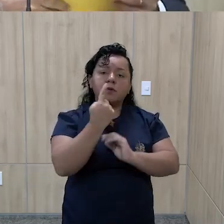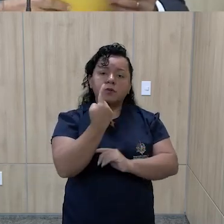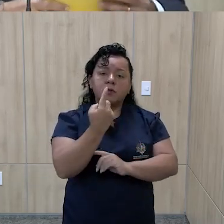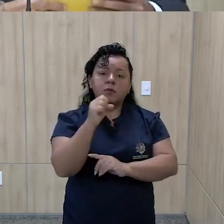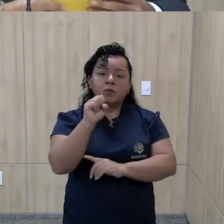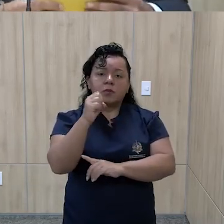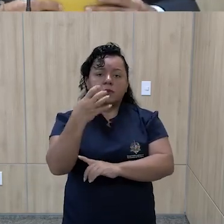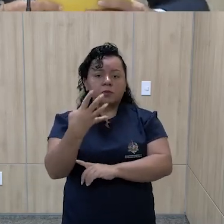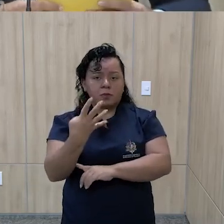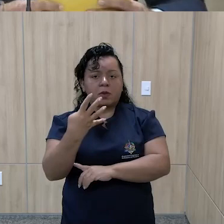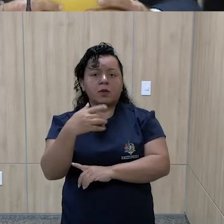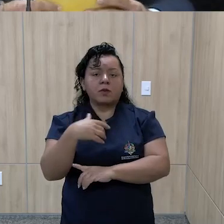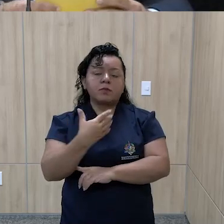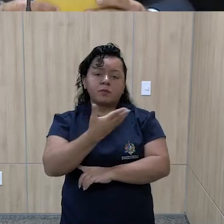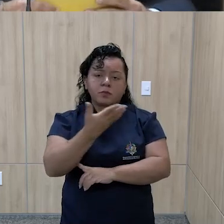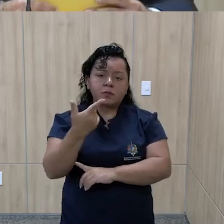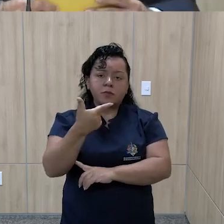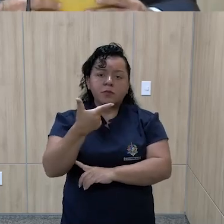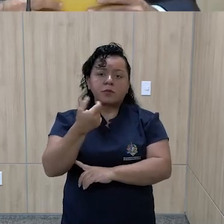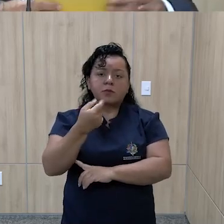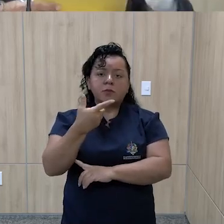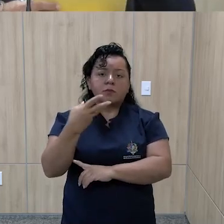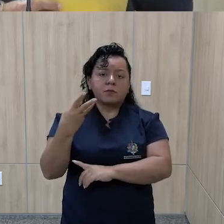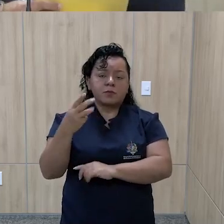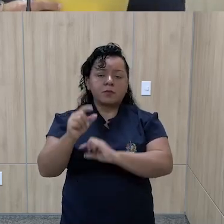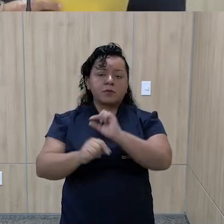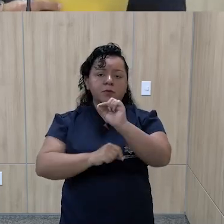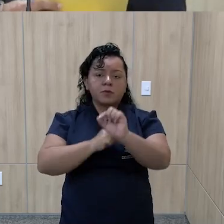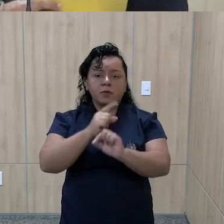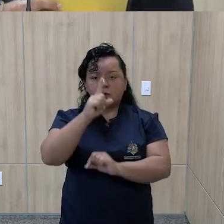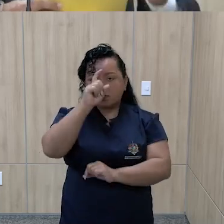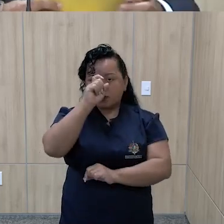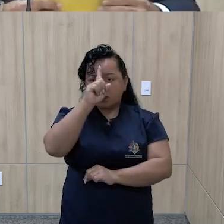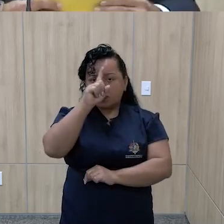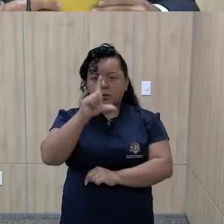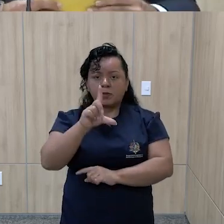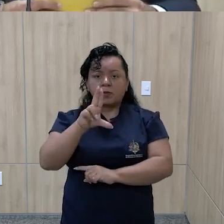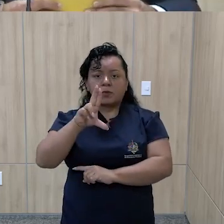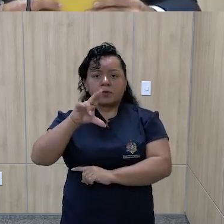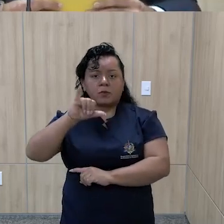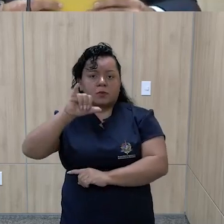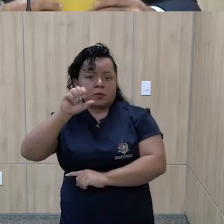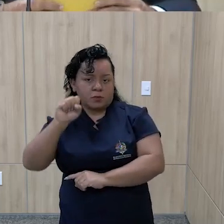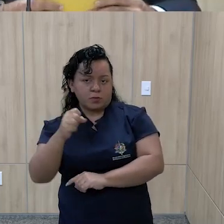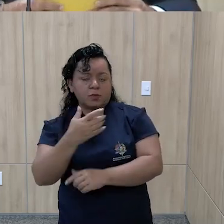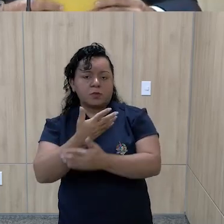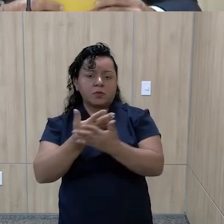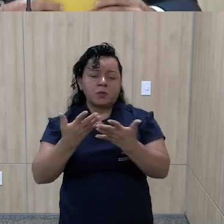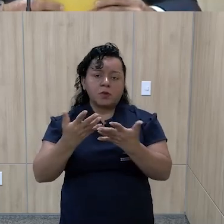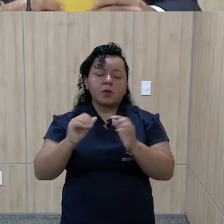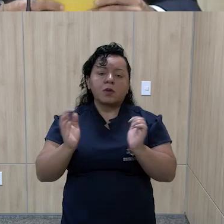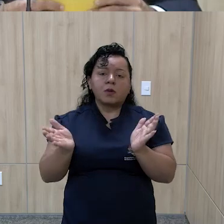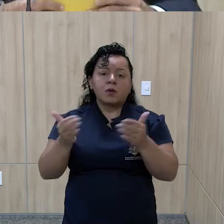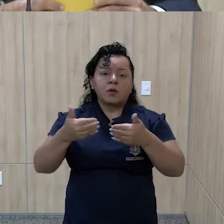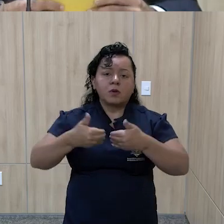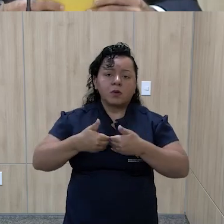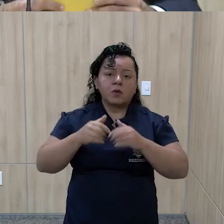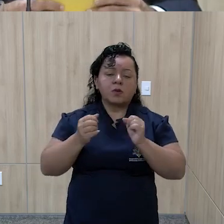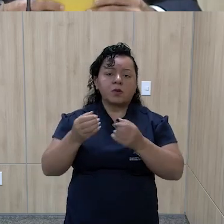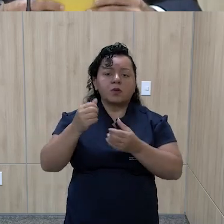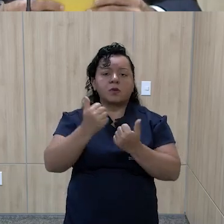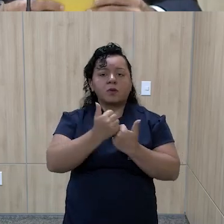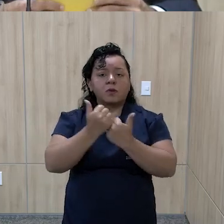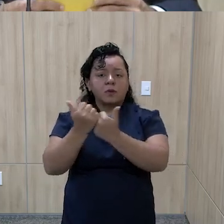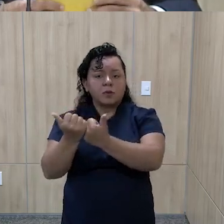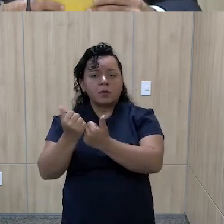184 2023 autoria Deputado Luiz do hospital institui a política de atendimento integrado a pessoa com Transtorno do